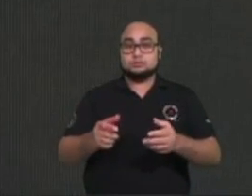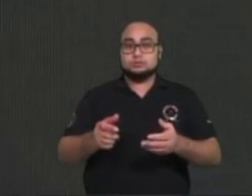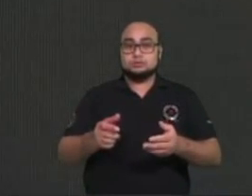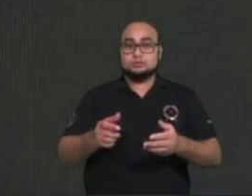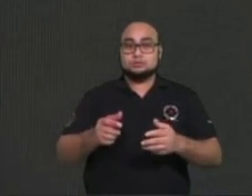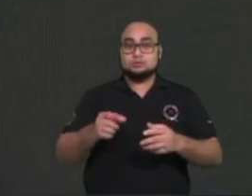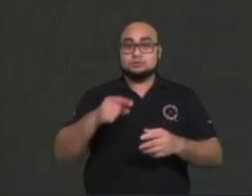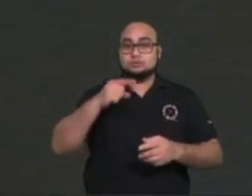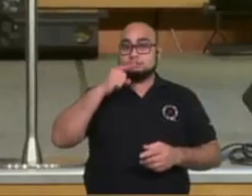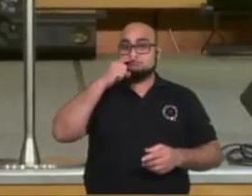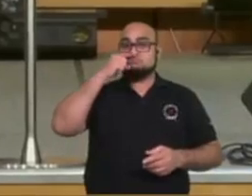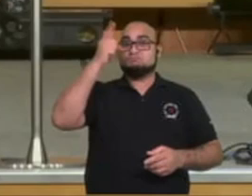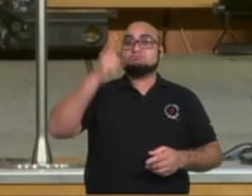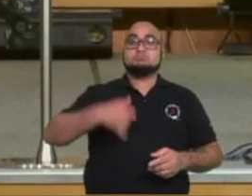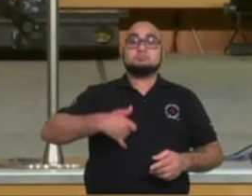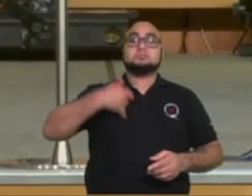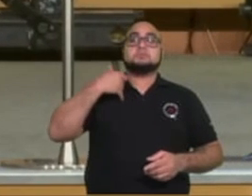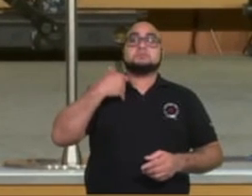altivos